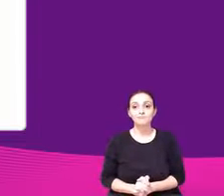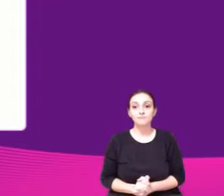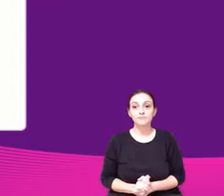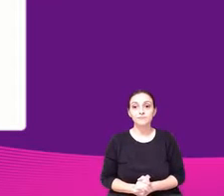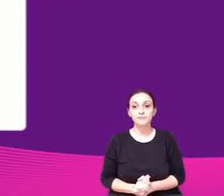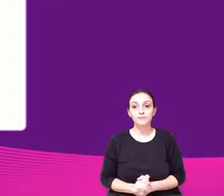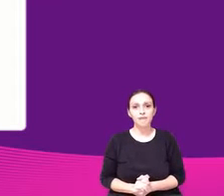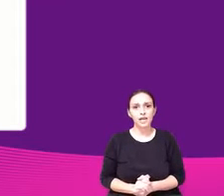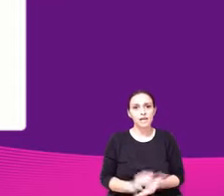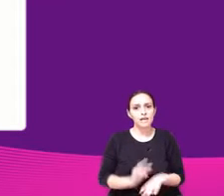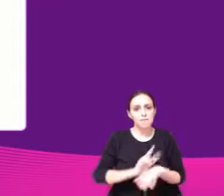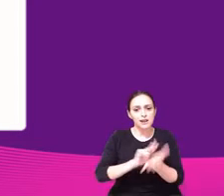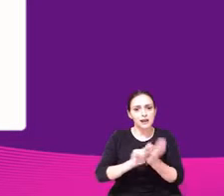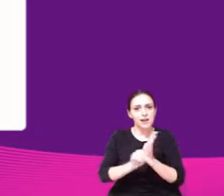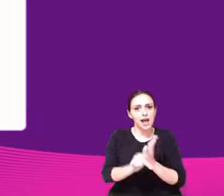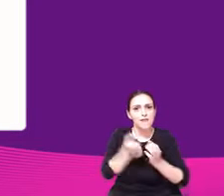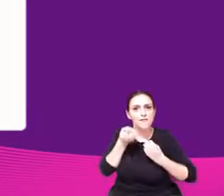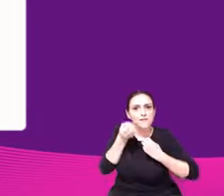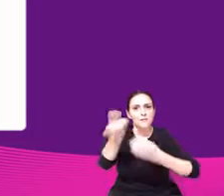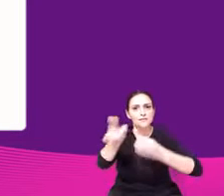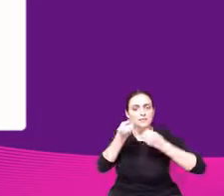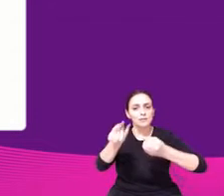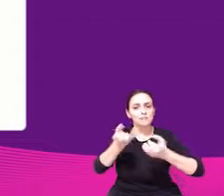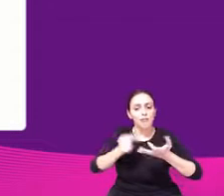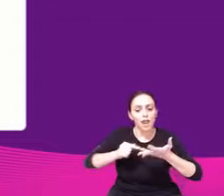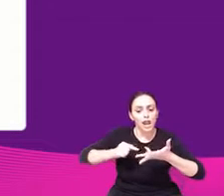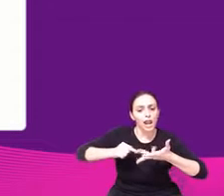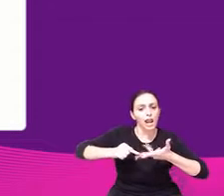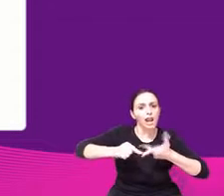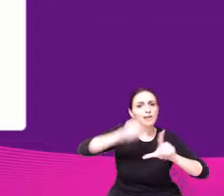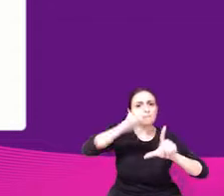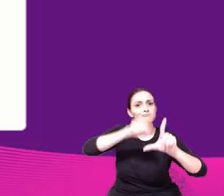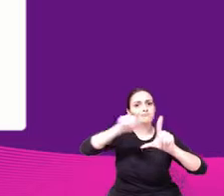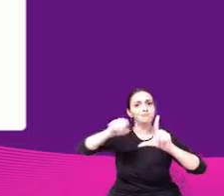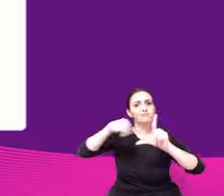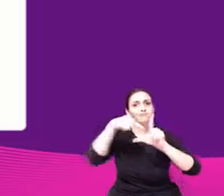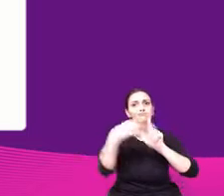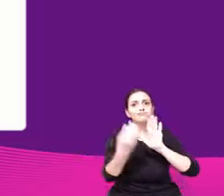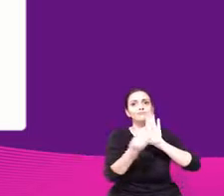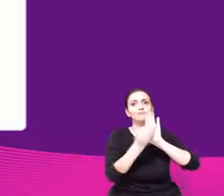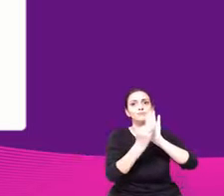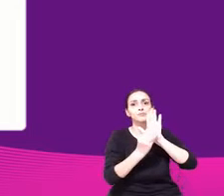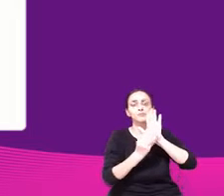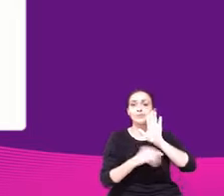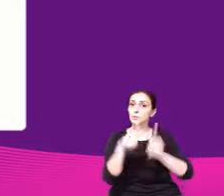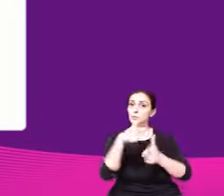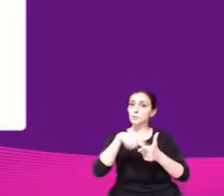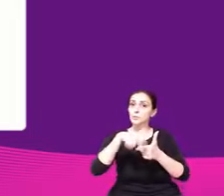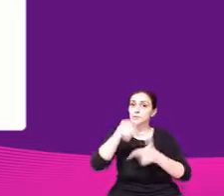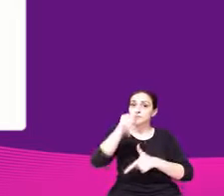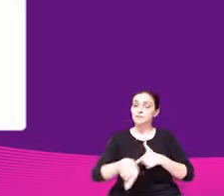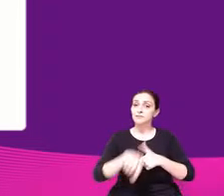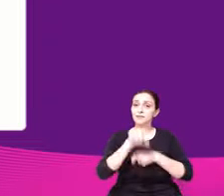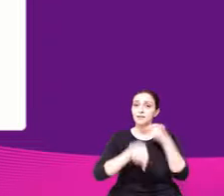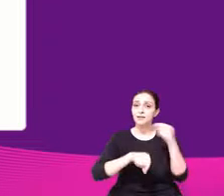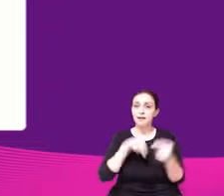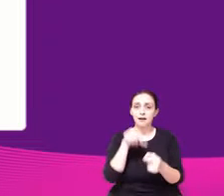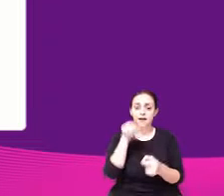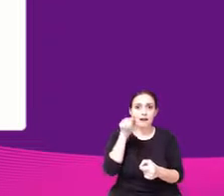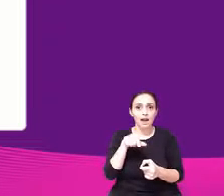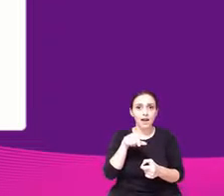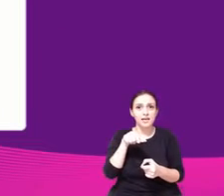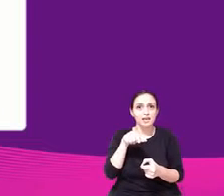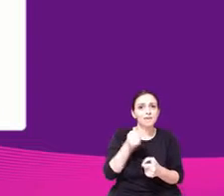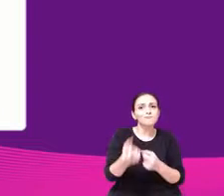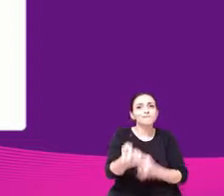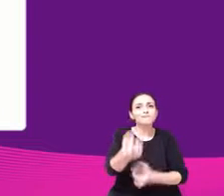Quais são os dados que a gente tem, assim, para poder dizer que isso é um problema relativamente raro